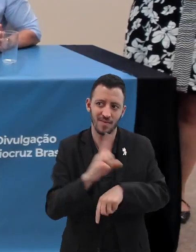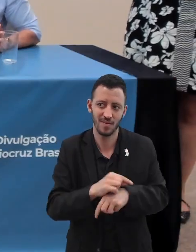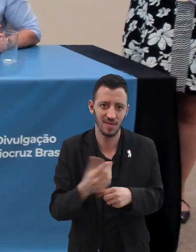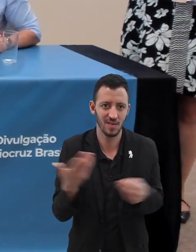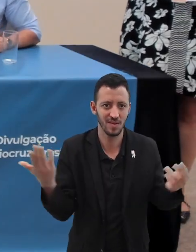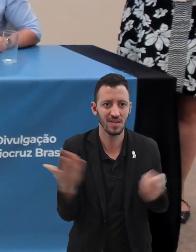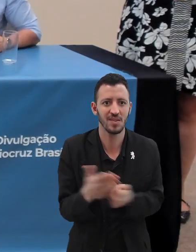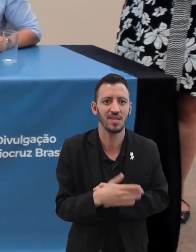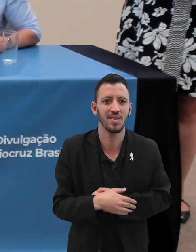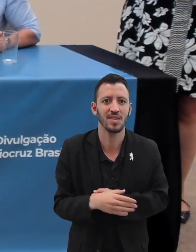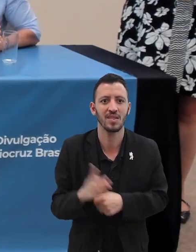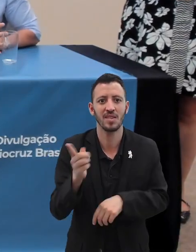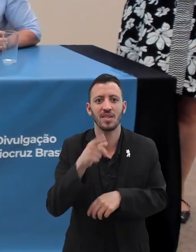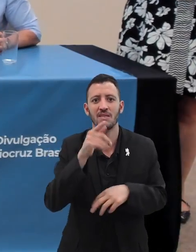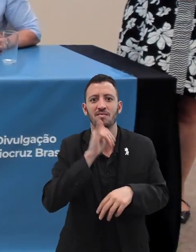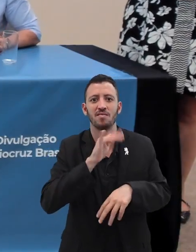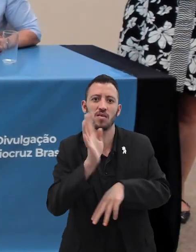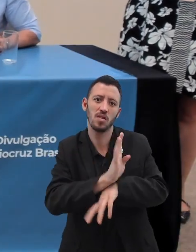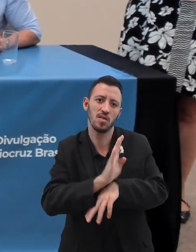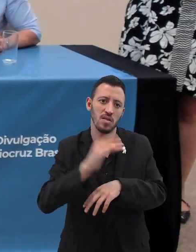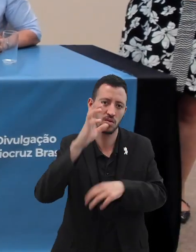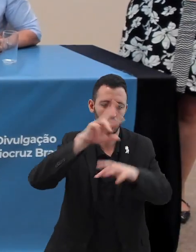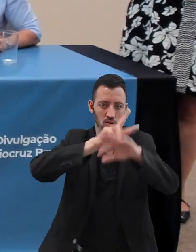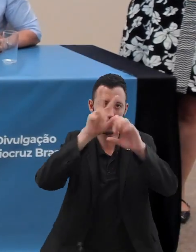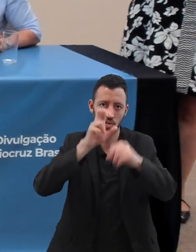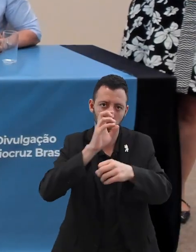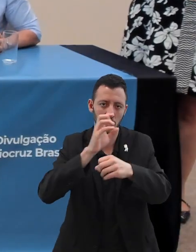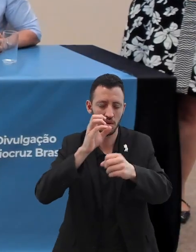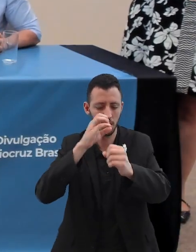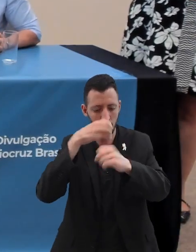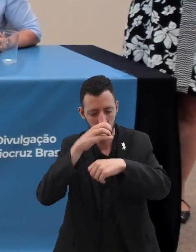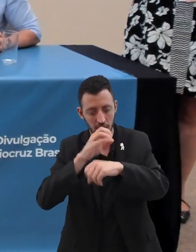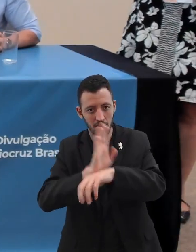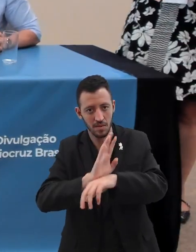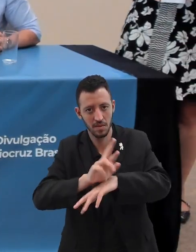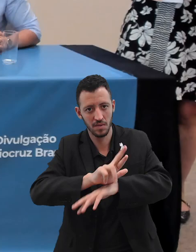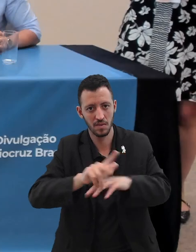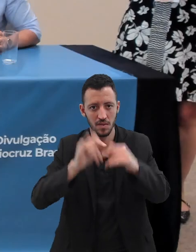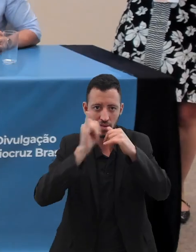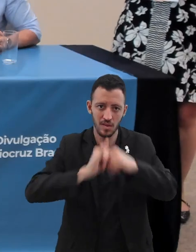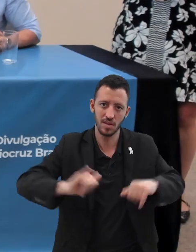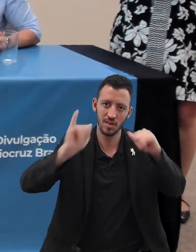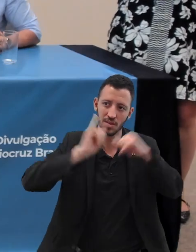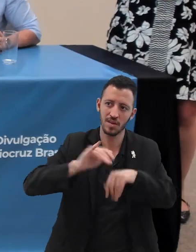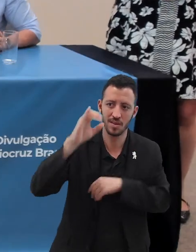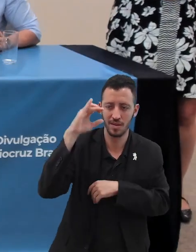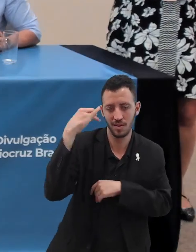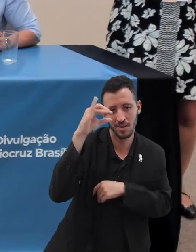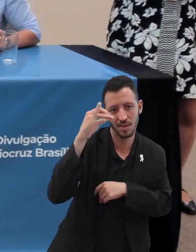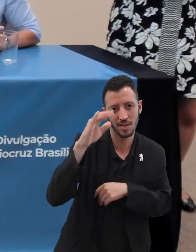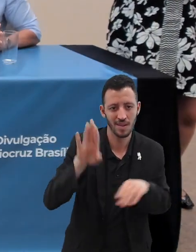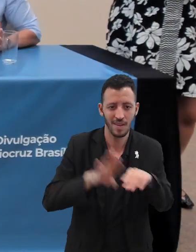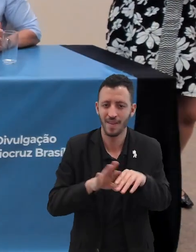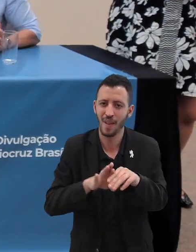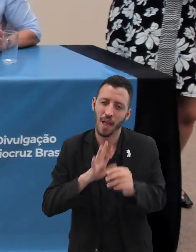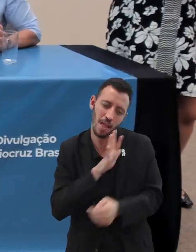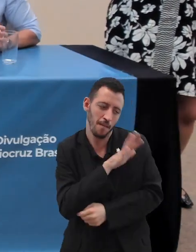ordem. Tem o cine, que é uma série de ficção, mas sobre divulgação científica, assim, é um